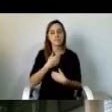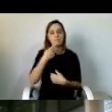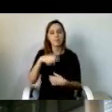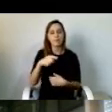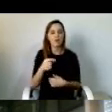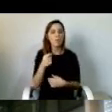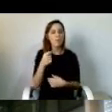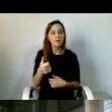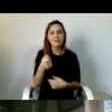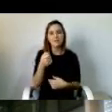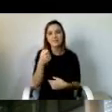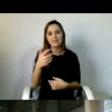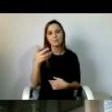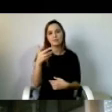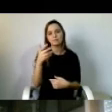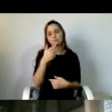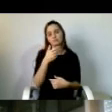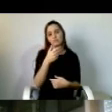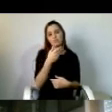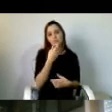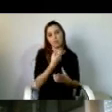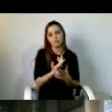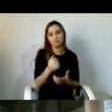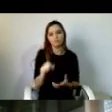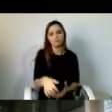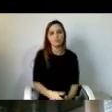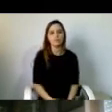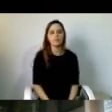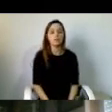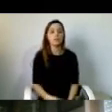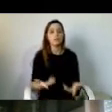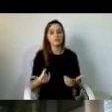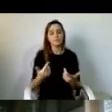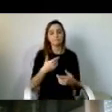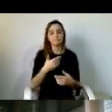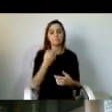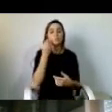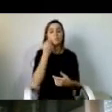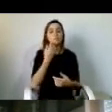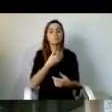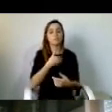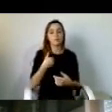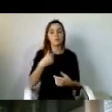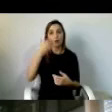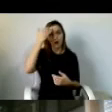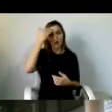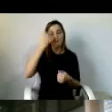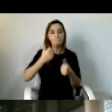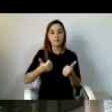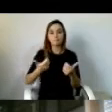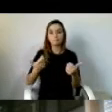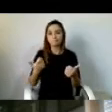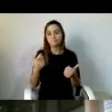Portanto, aqui alguns indicadores preocupantes em termos do bem-estar psicológico também das pessoas. Uma outra dimensão que